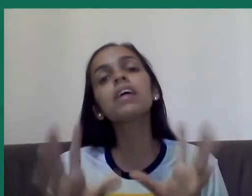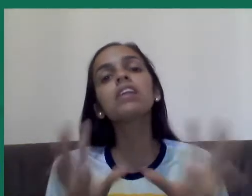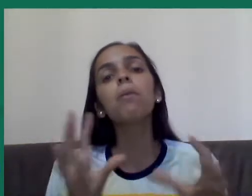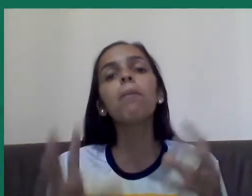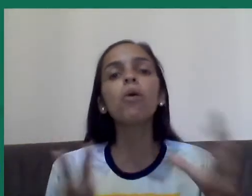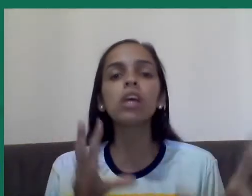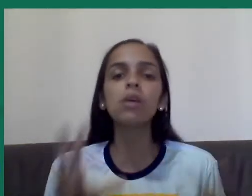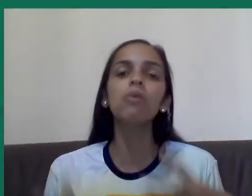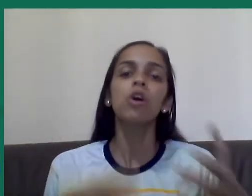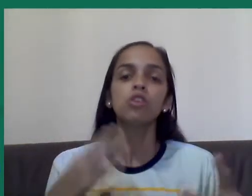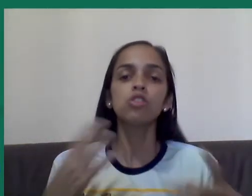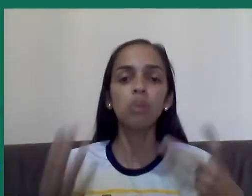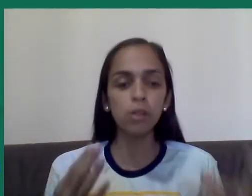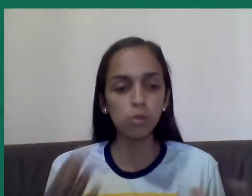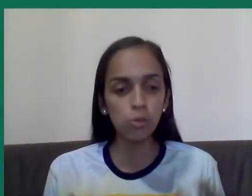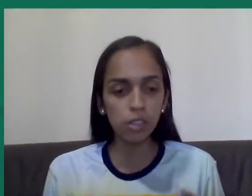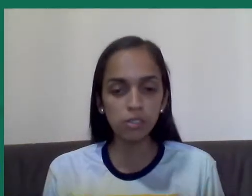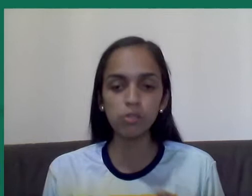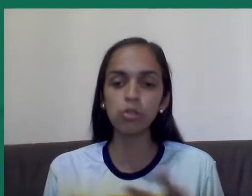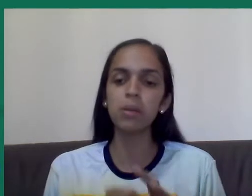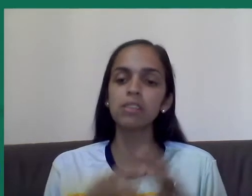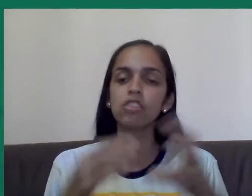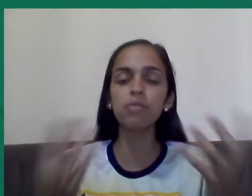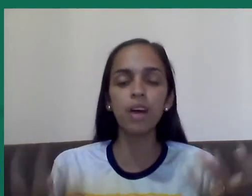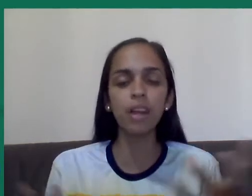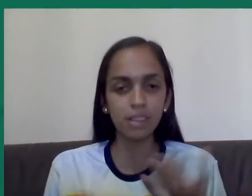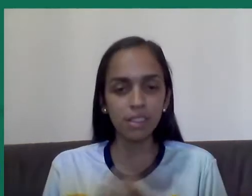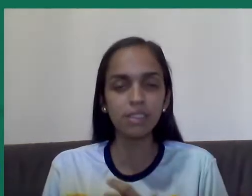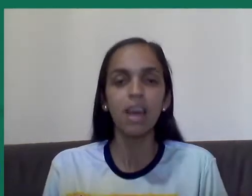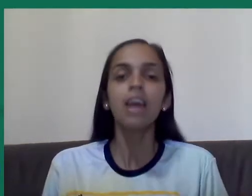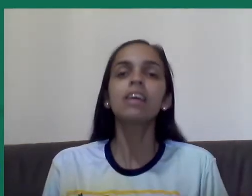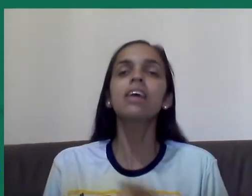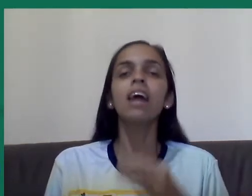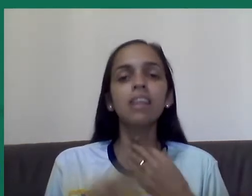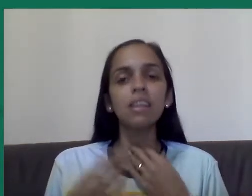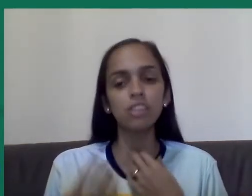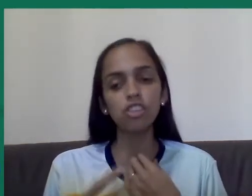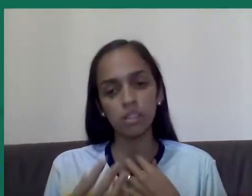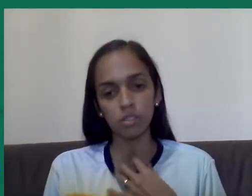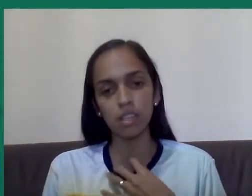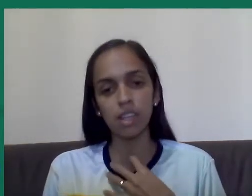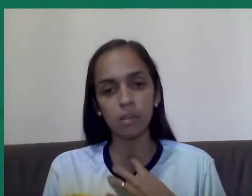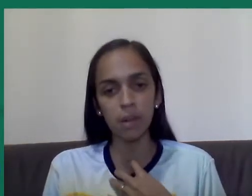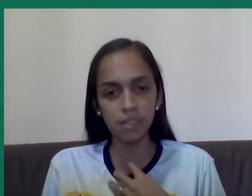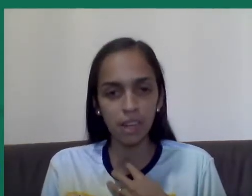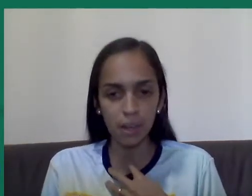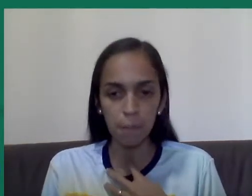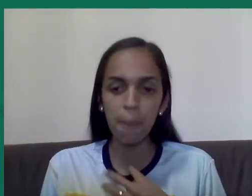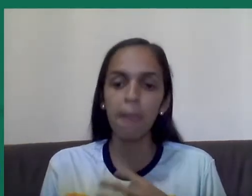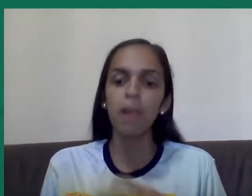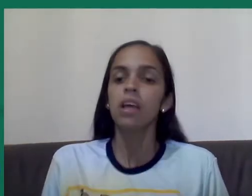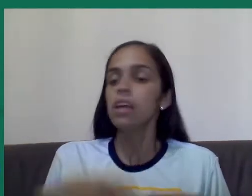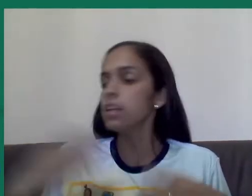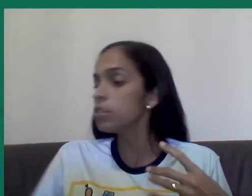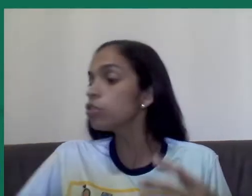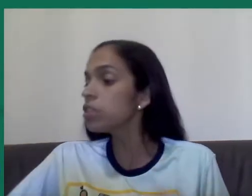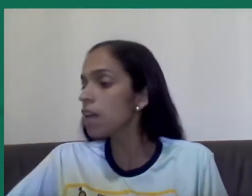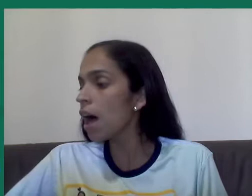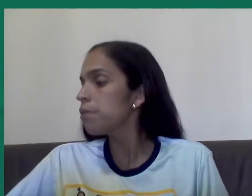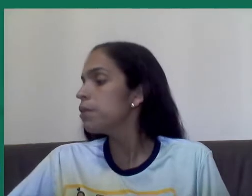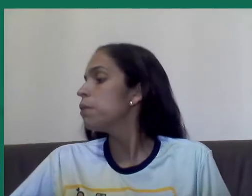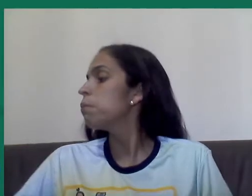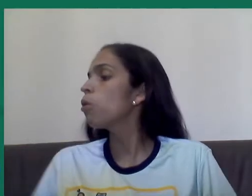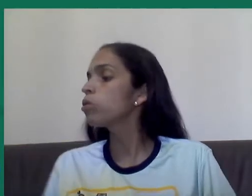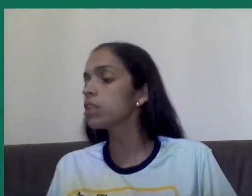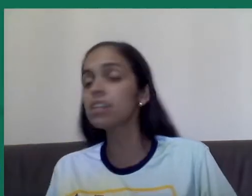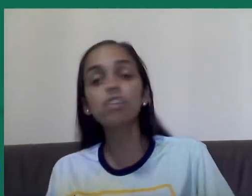vamos compreender um pouquinho sobre tudo isso, sobre essas diferenças que ainda existem na sociedade brasileira. Isso se